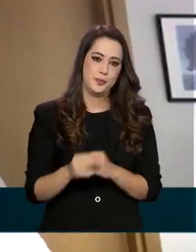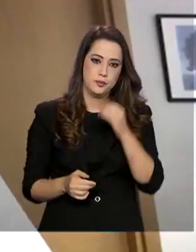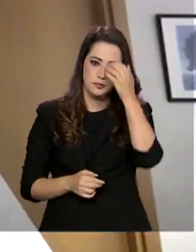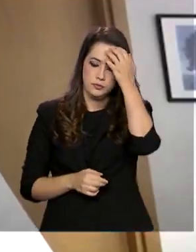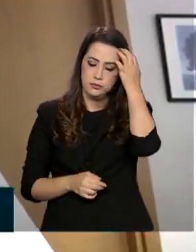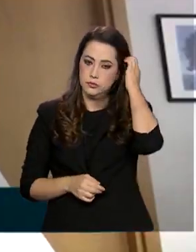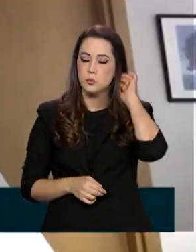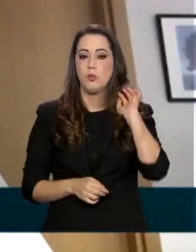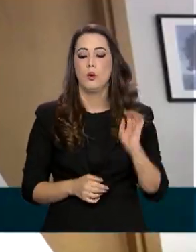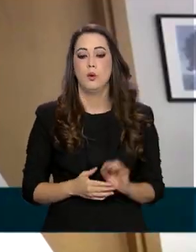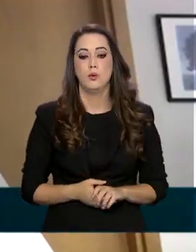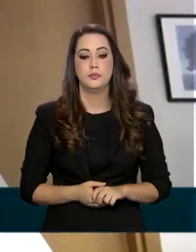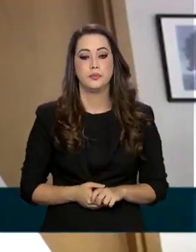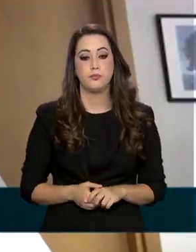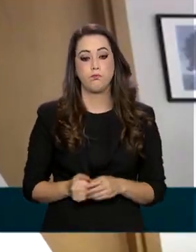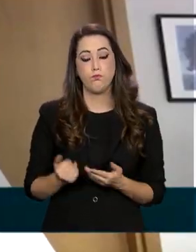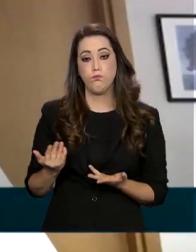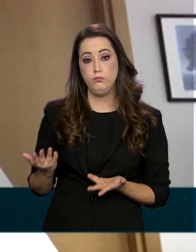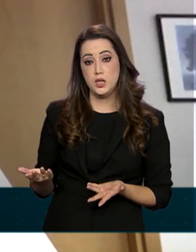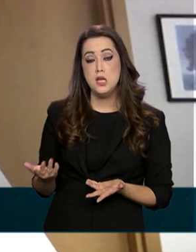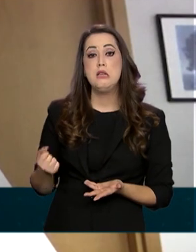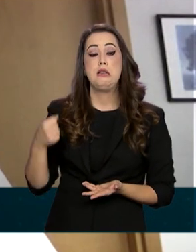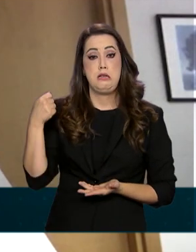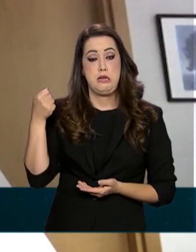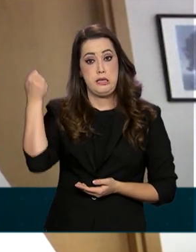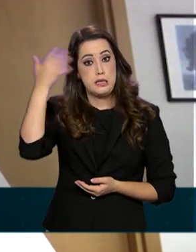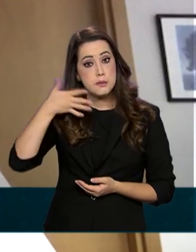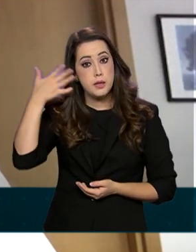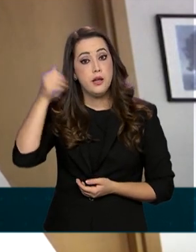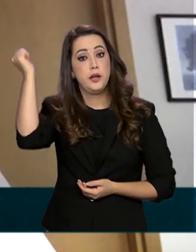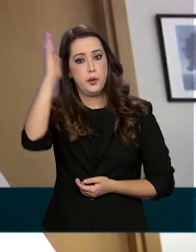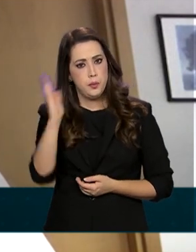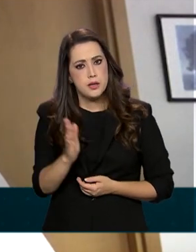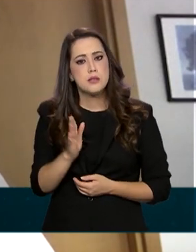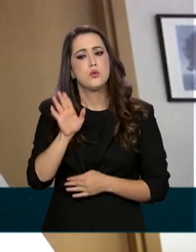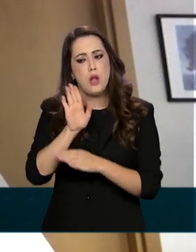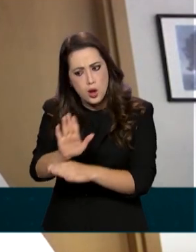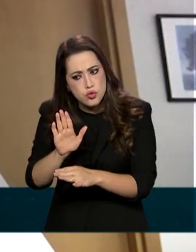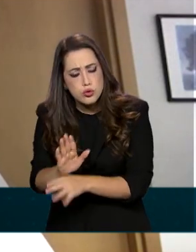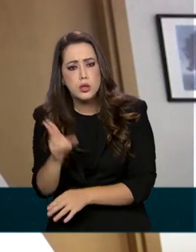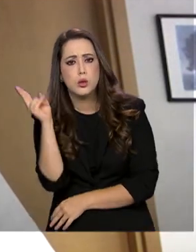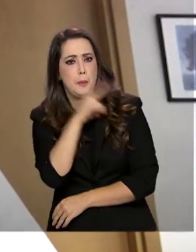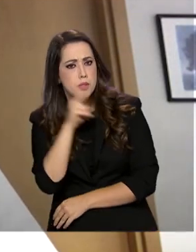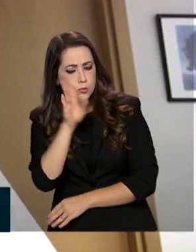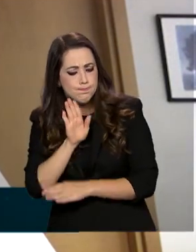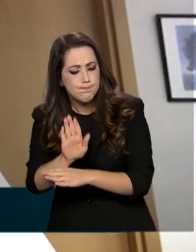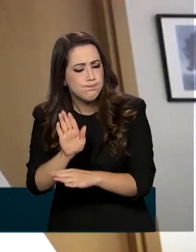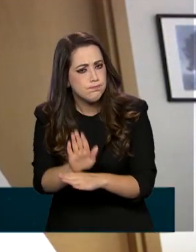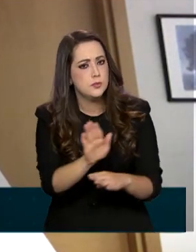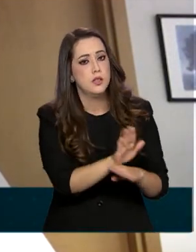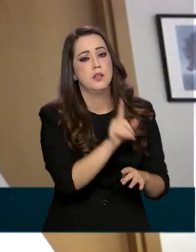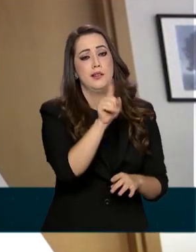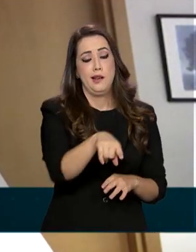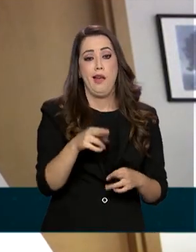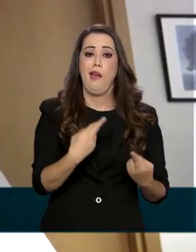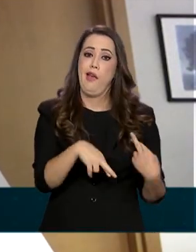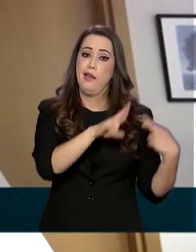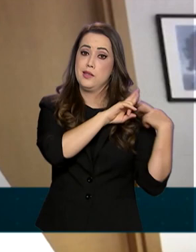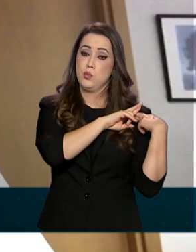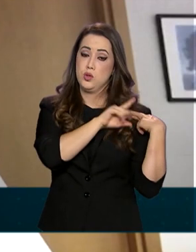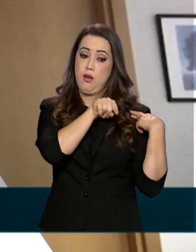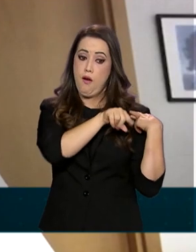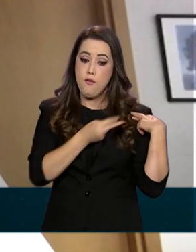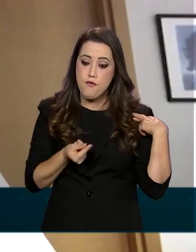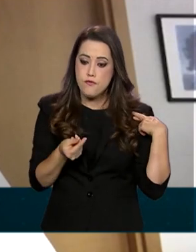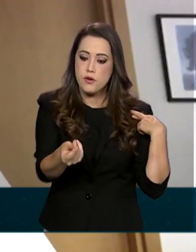realmente está fazendo frente a essa ajuda emergencial que foi dada. Ela é responsável pelo maior